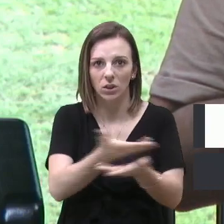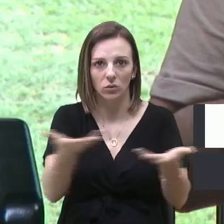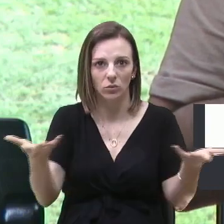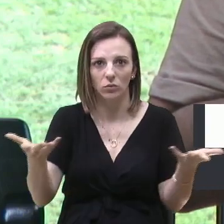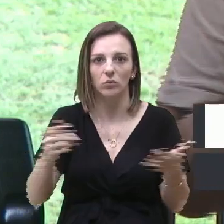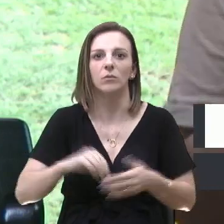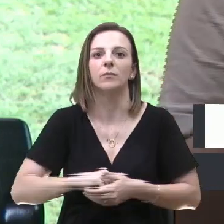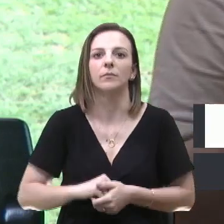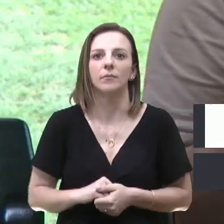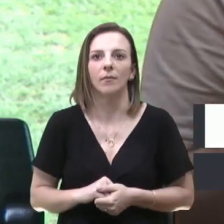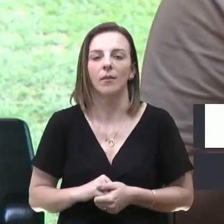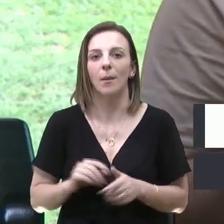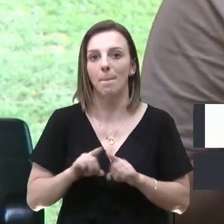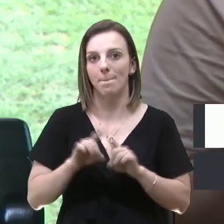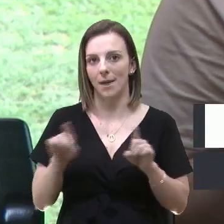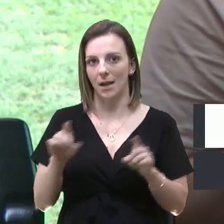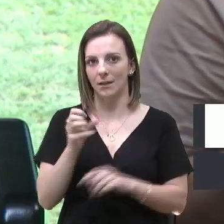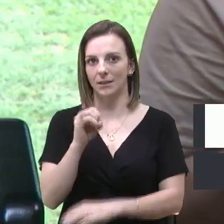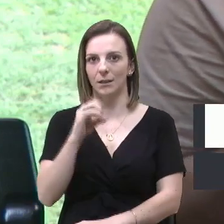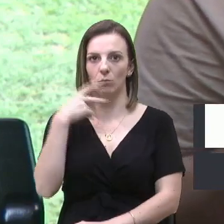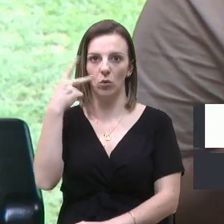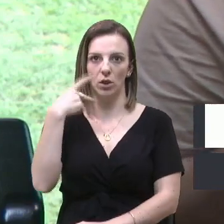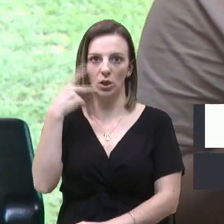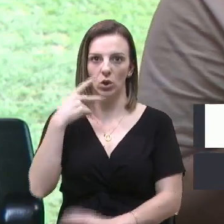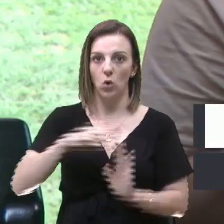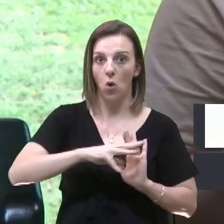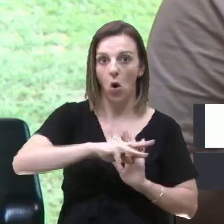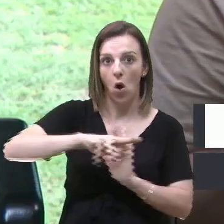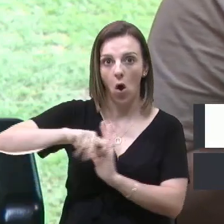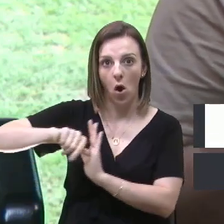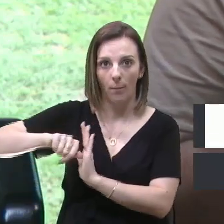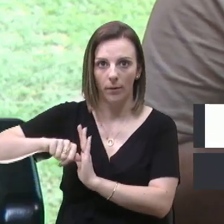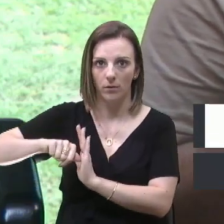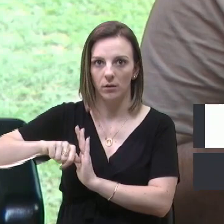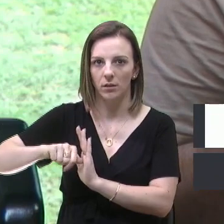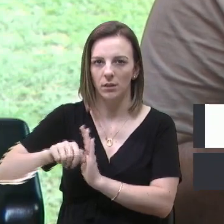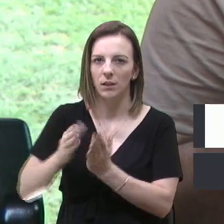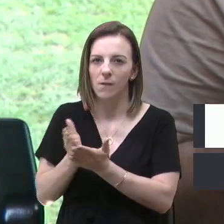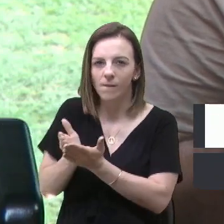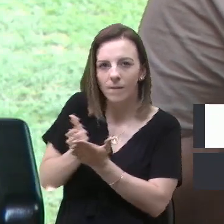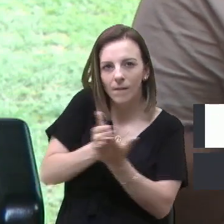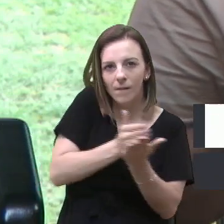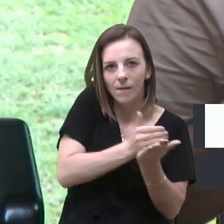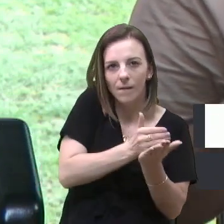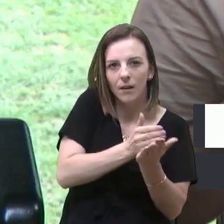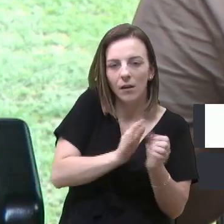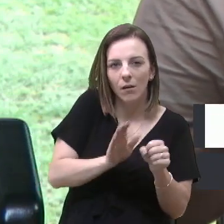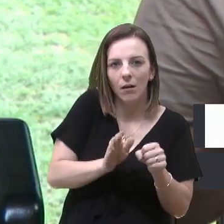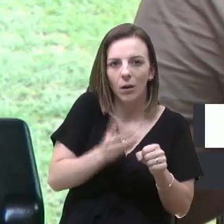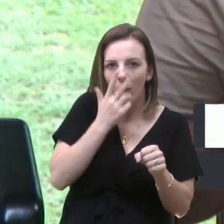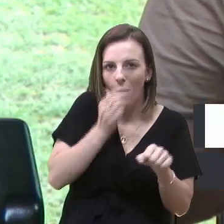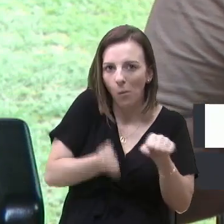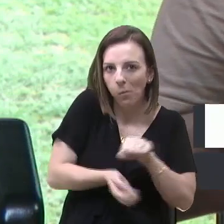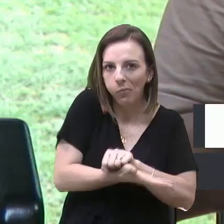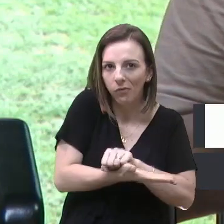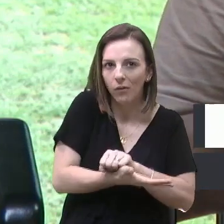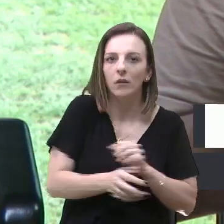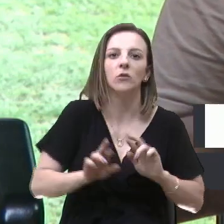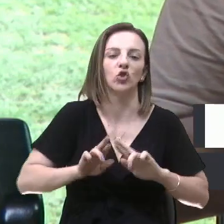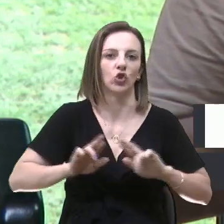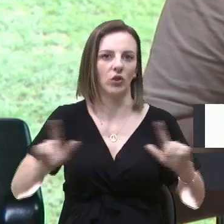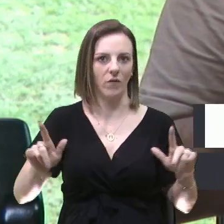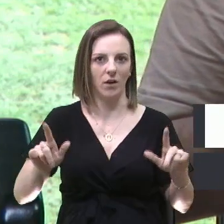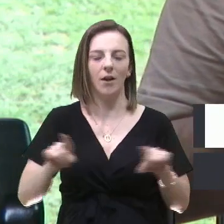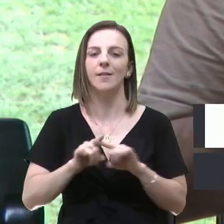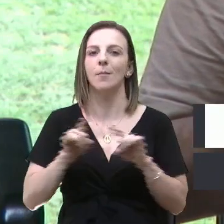Agora, se tem político que rouba, desvia dinheiro, aí é outro assunto. Mas justamente é para que a gente equalize a disparidade